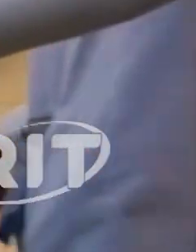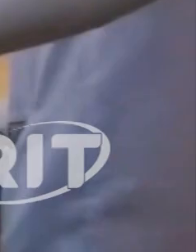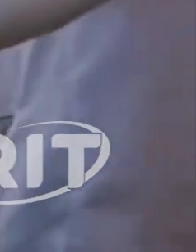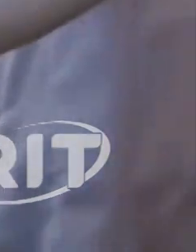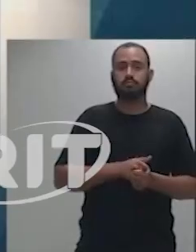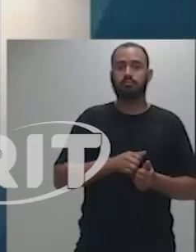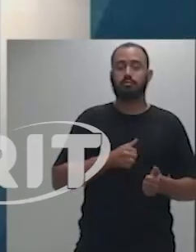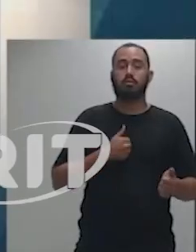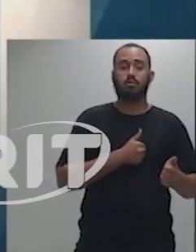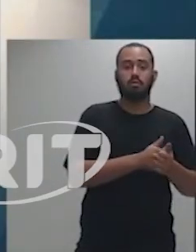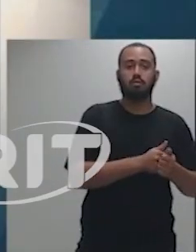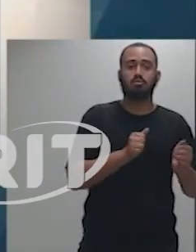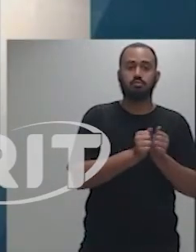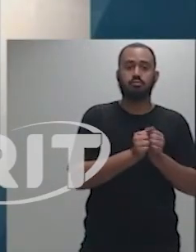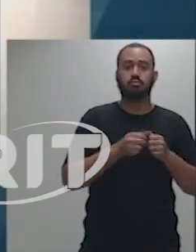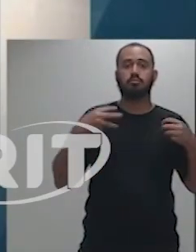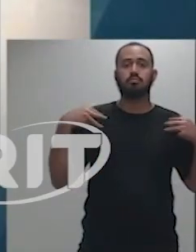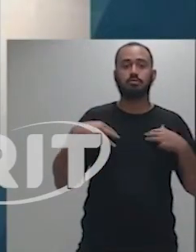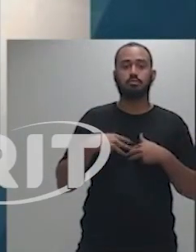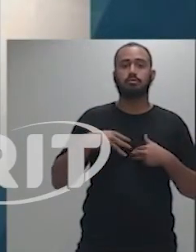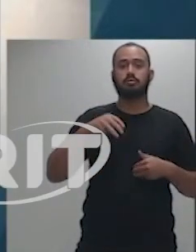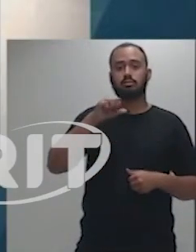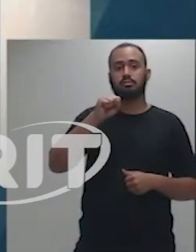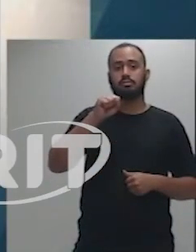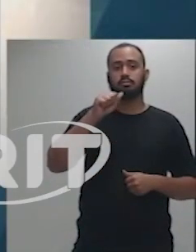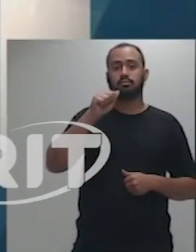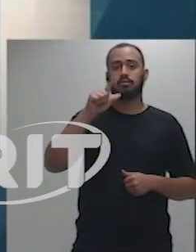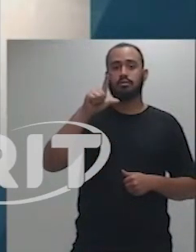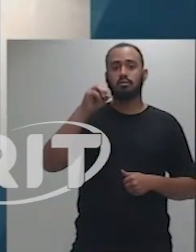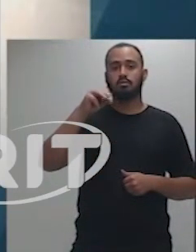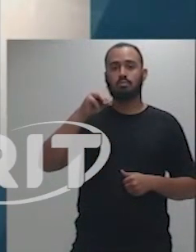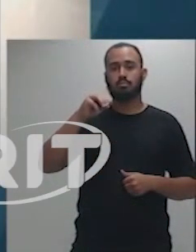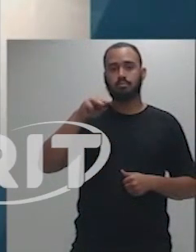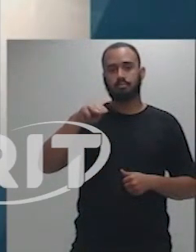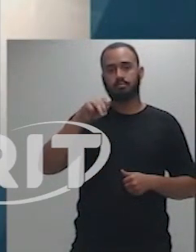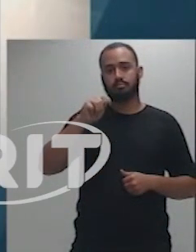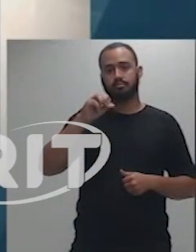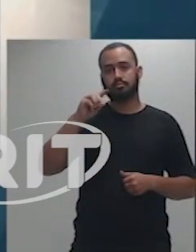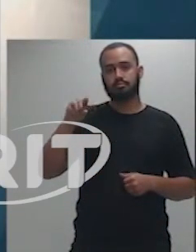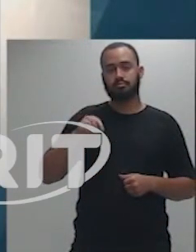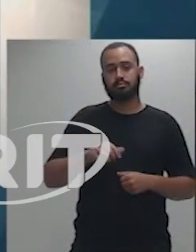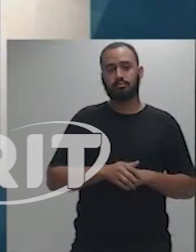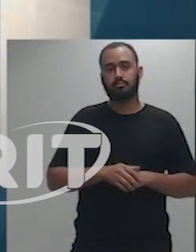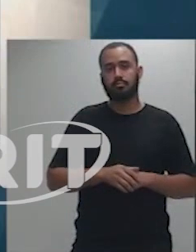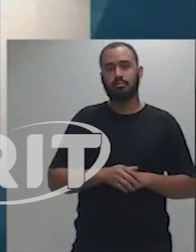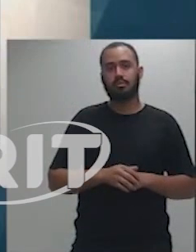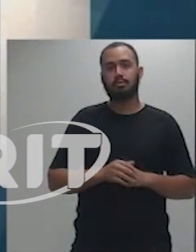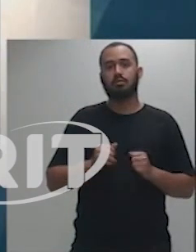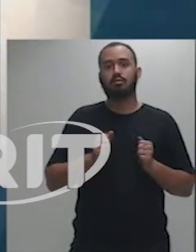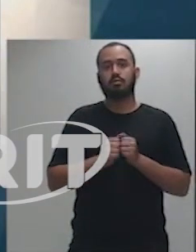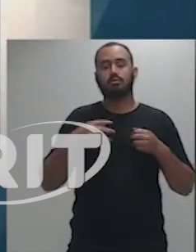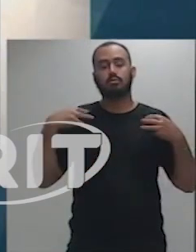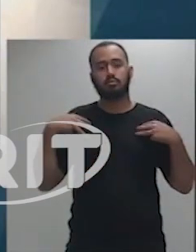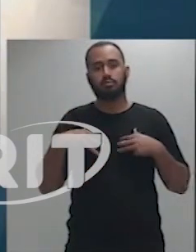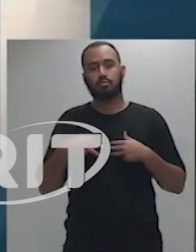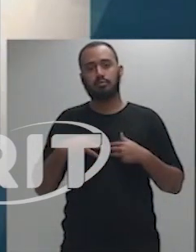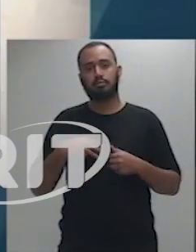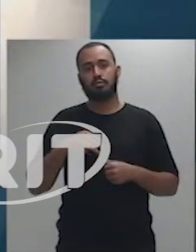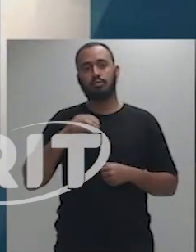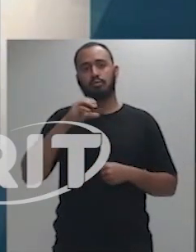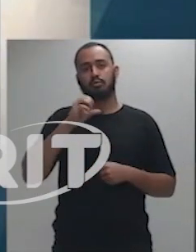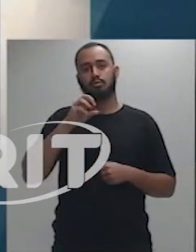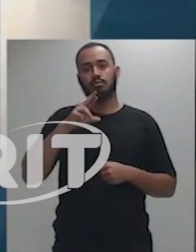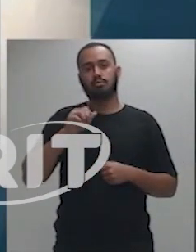aditivo contratual os ministros também concordaram que se não houver substituto terapêutico ou após esgotados os